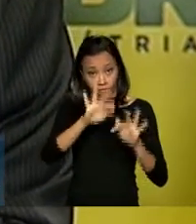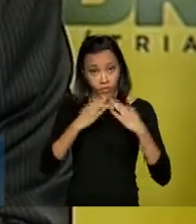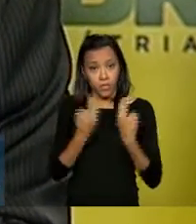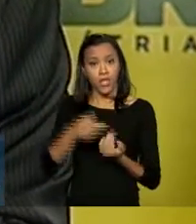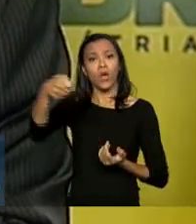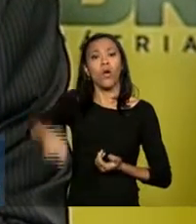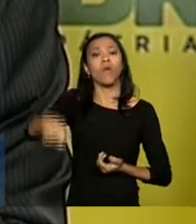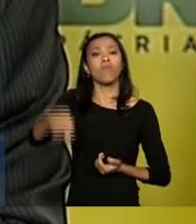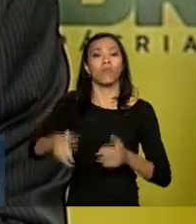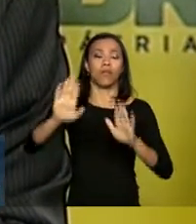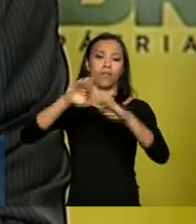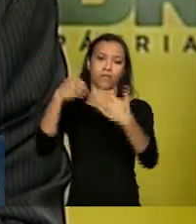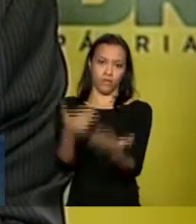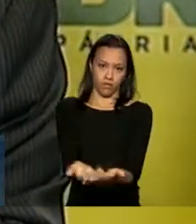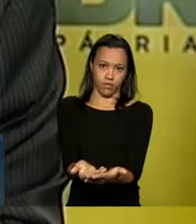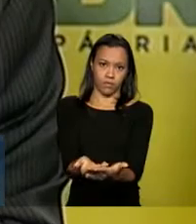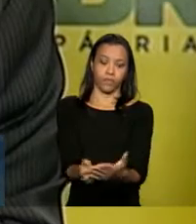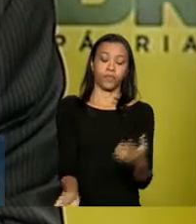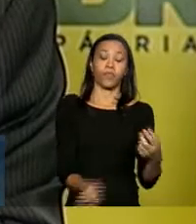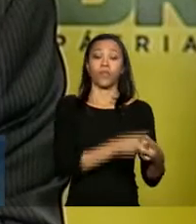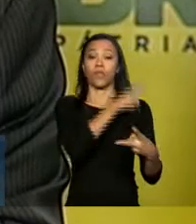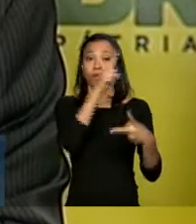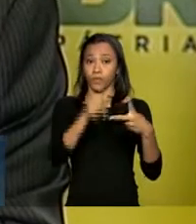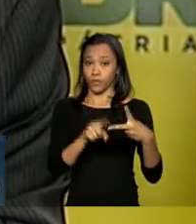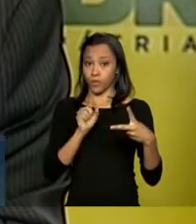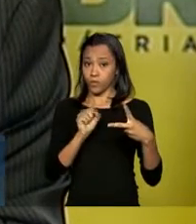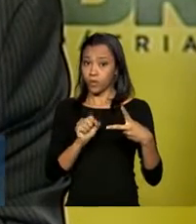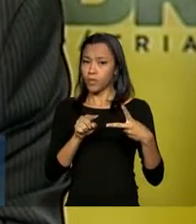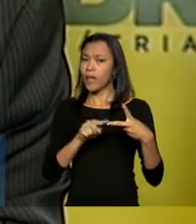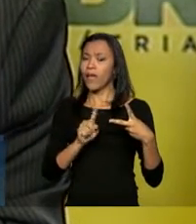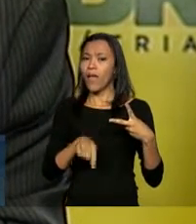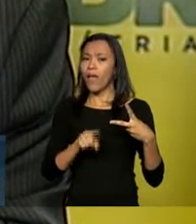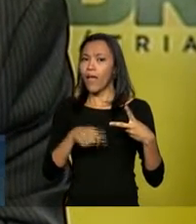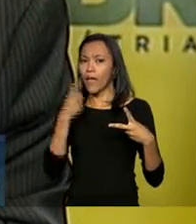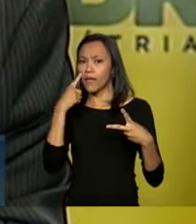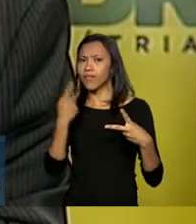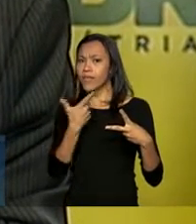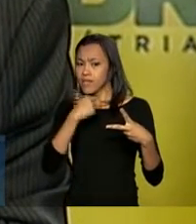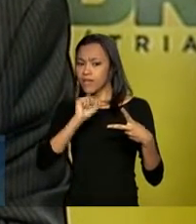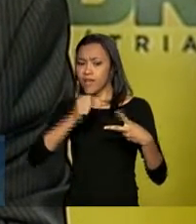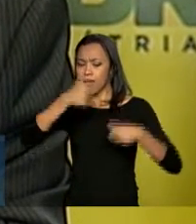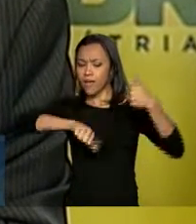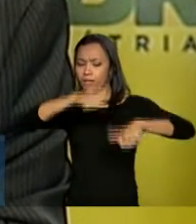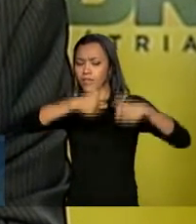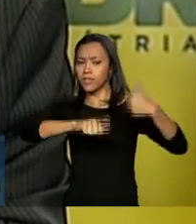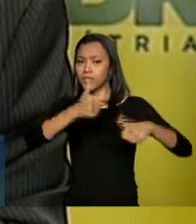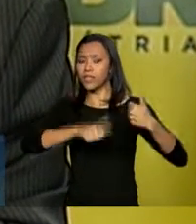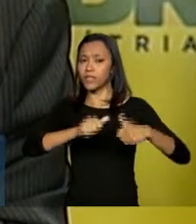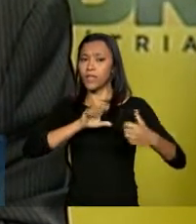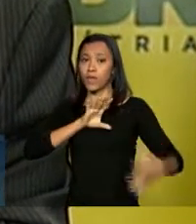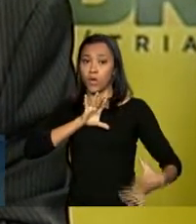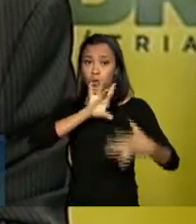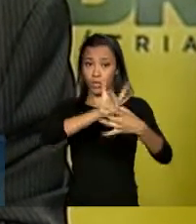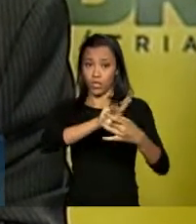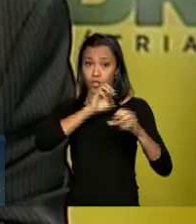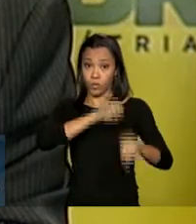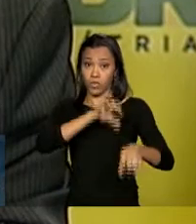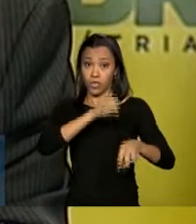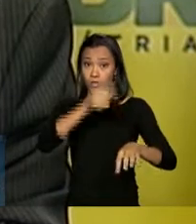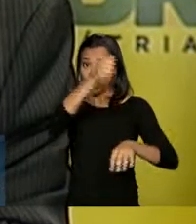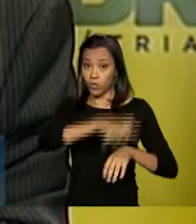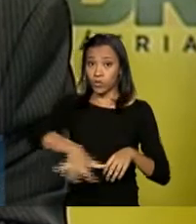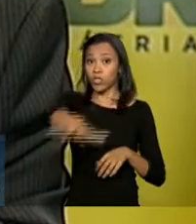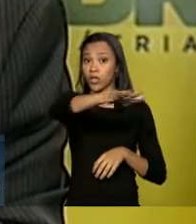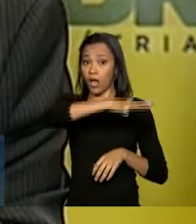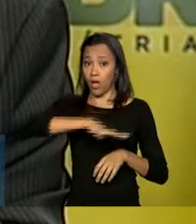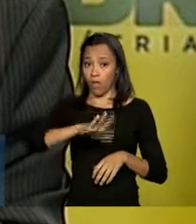acontecendo. Um segundo ponto é o olhar de quem faz a análise da educação como um todo. Vocês têm que atender esses dois papéis.